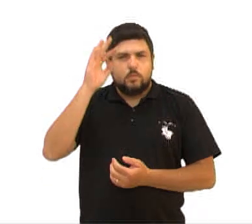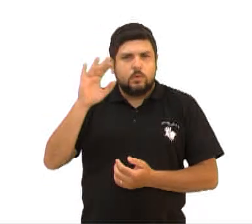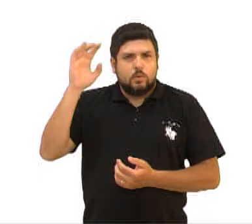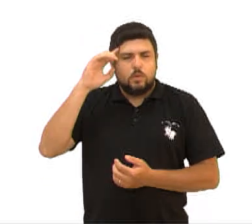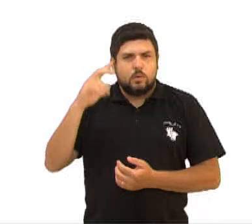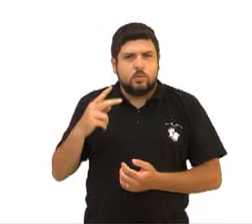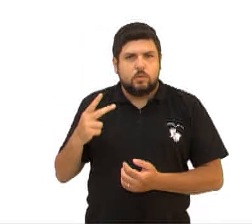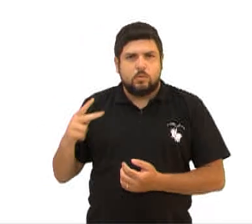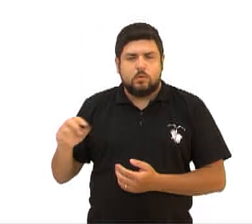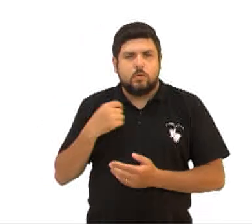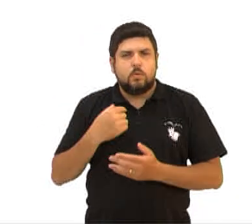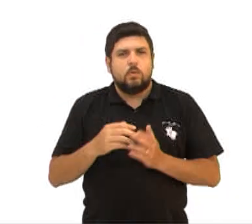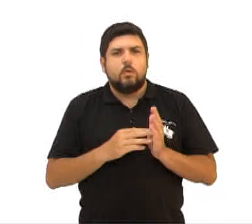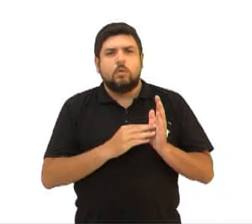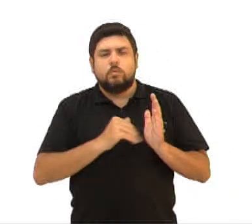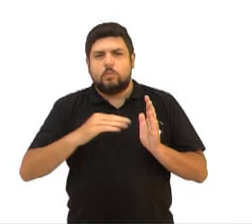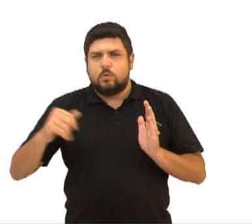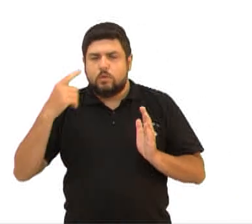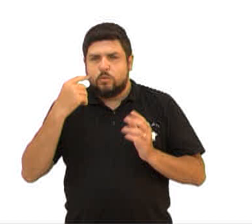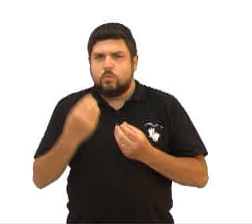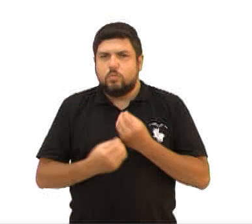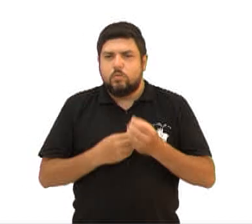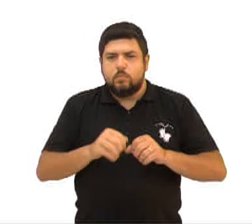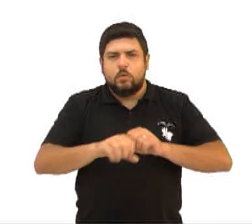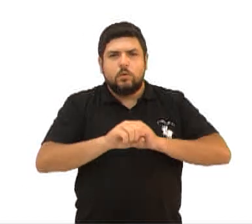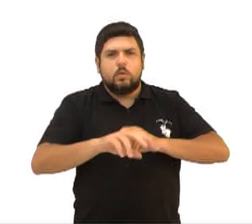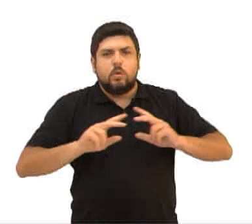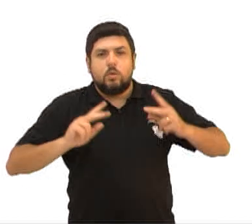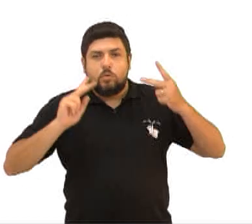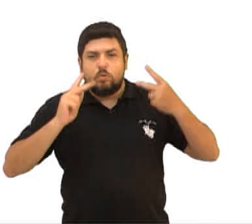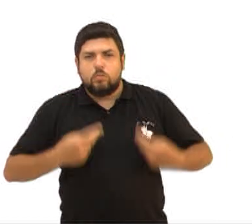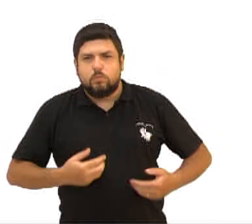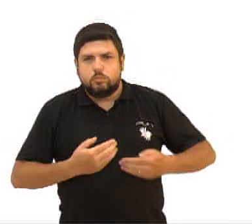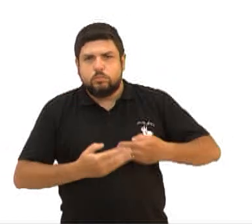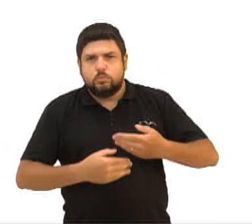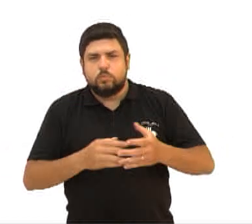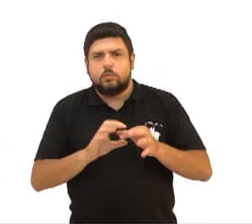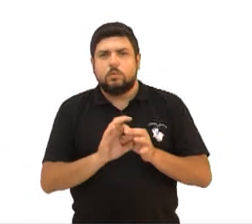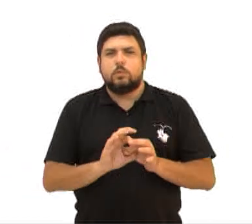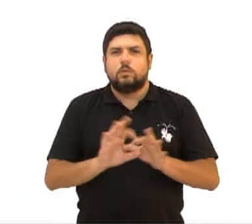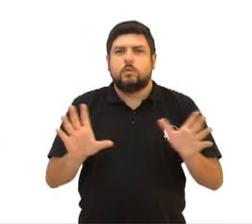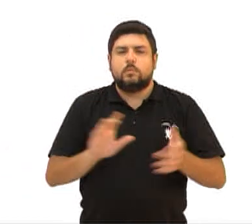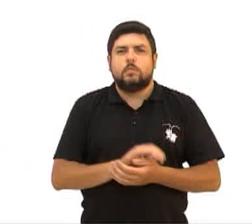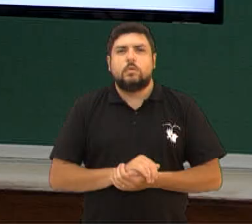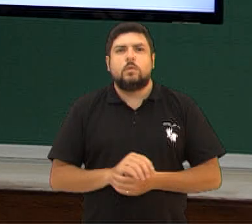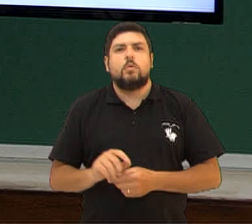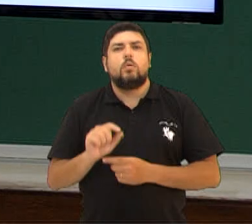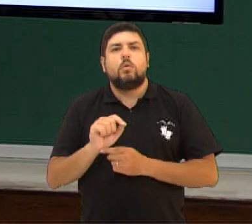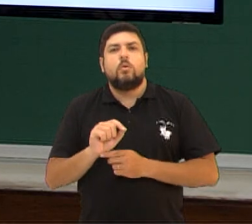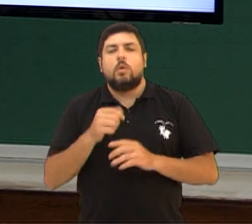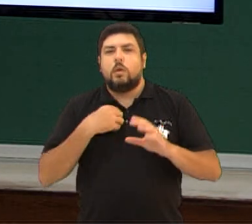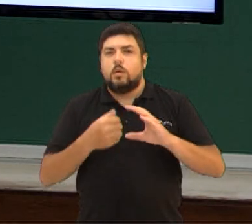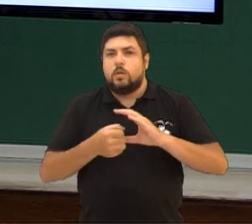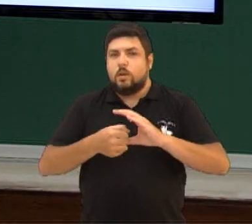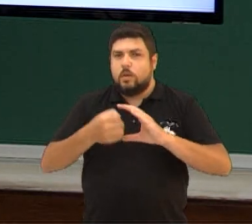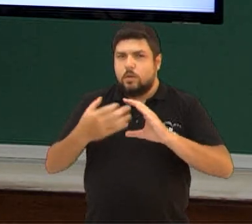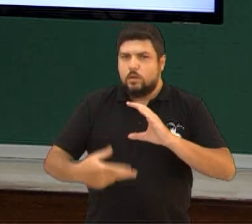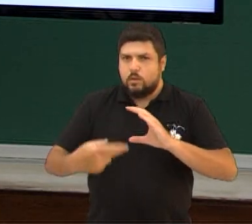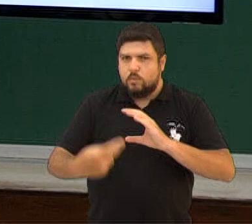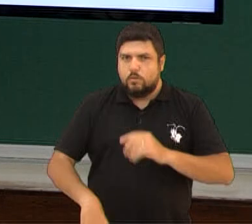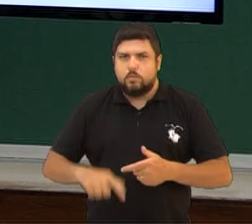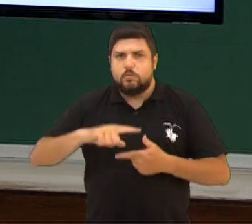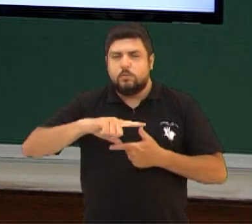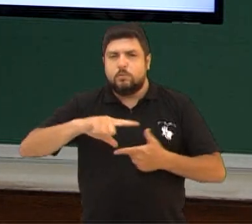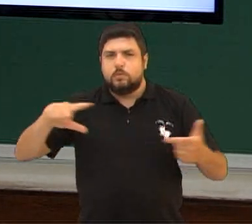vislumbrou a arte como meio de educar o homem para a liberdade. Vejam uma característica da modernidade. Todo mundo que vai estar ali